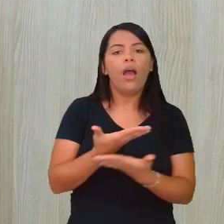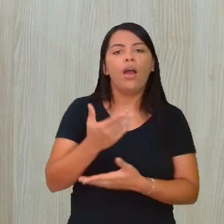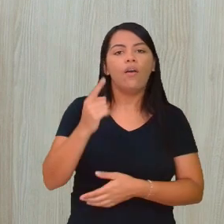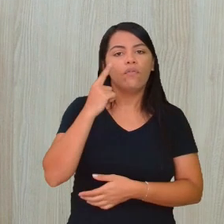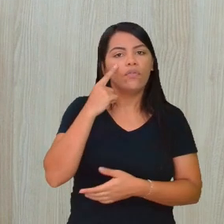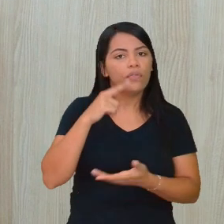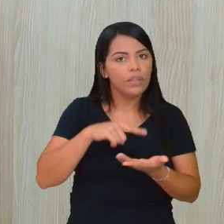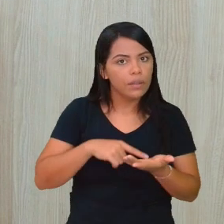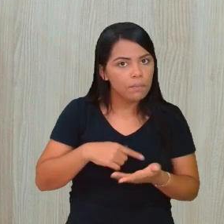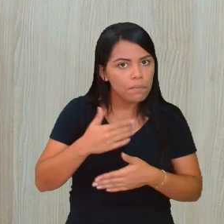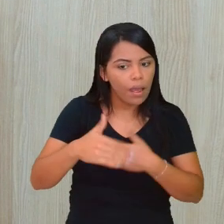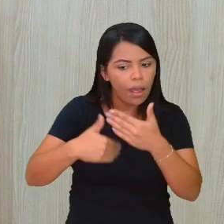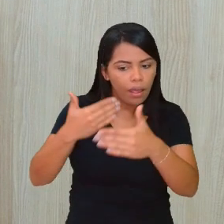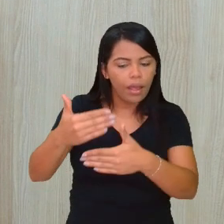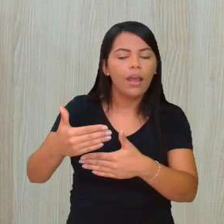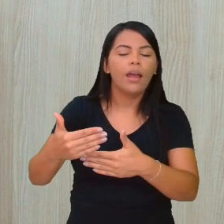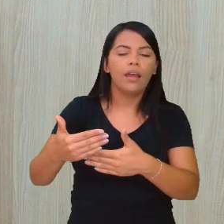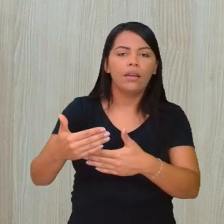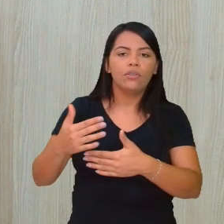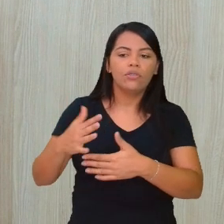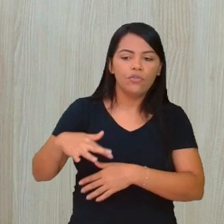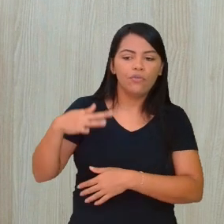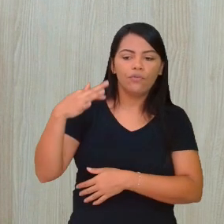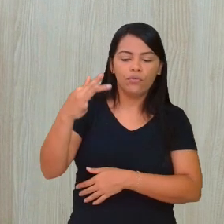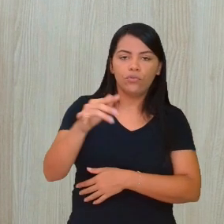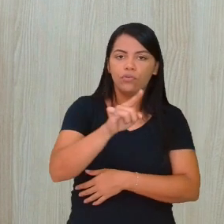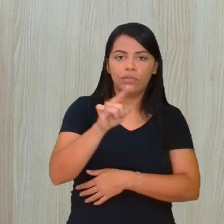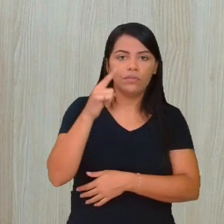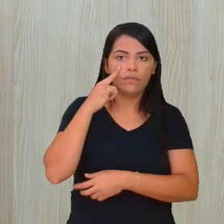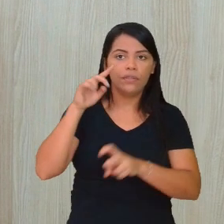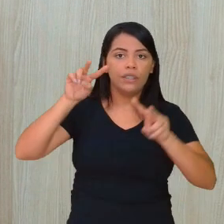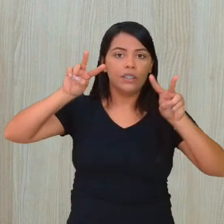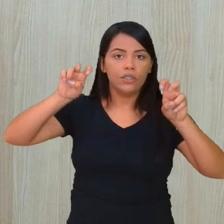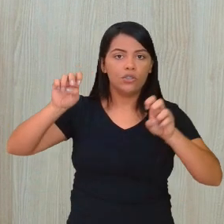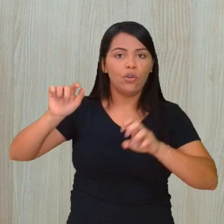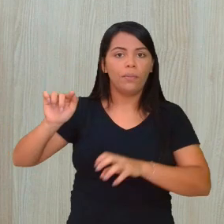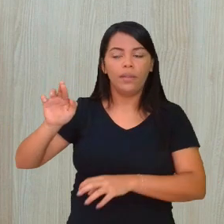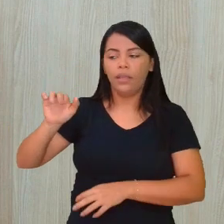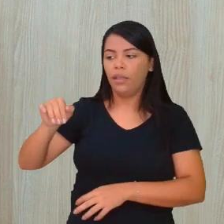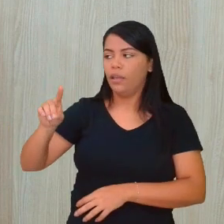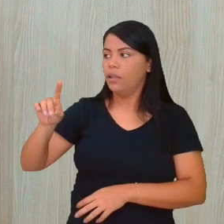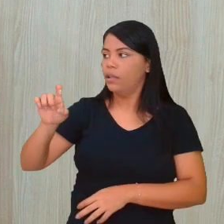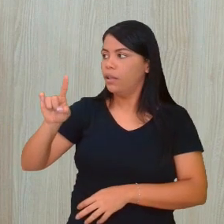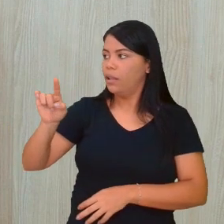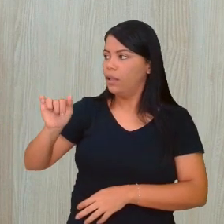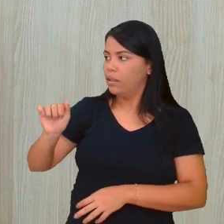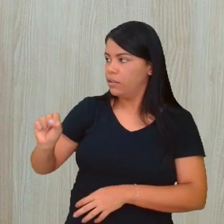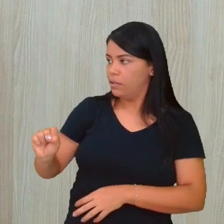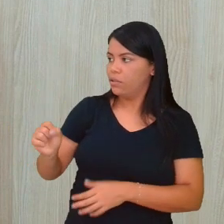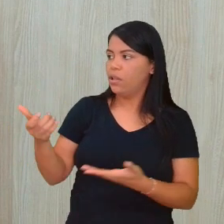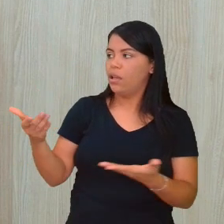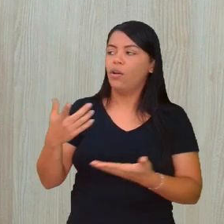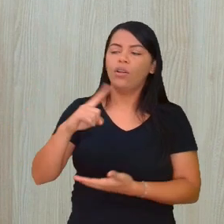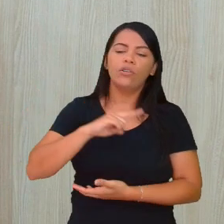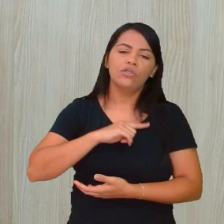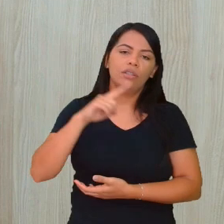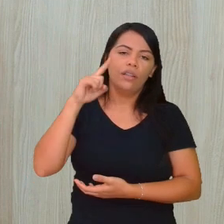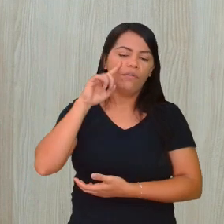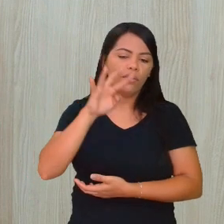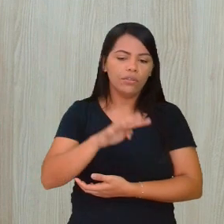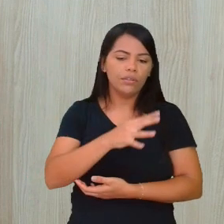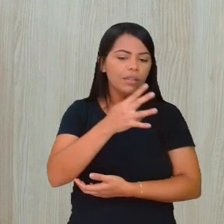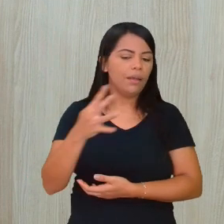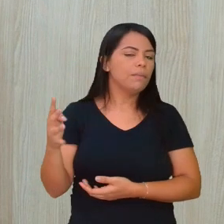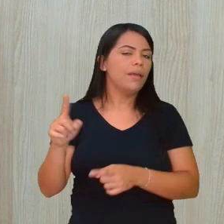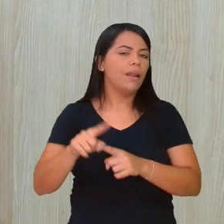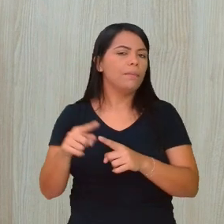frente um pouquinho sobre o processo de... Lá na frente vai ser sobre grandezas. Nesse caso não é grandezas. Nesse caso está analisando tabelas, né?